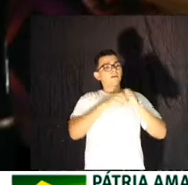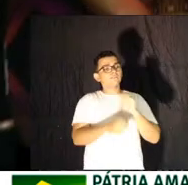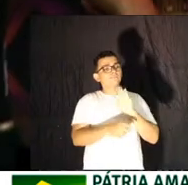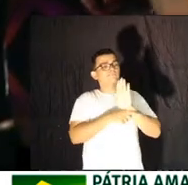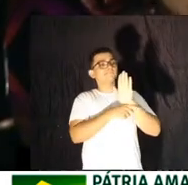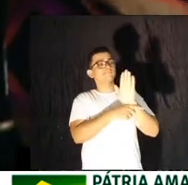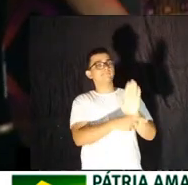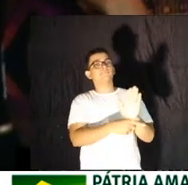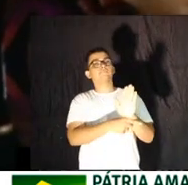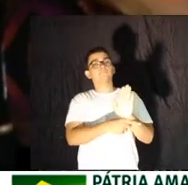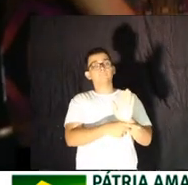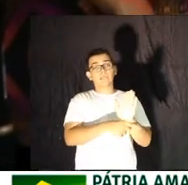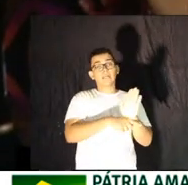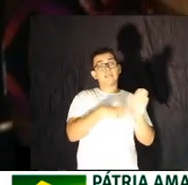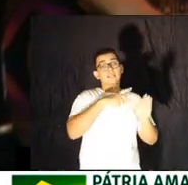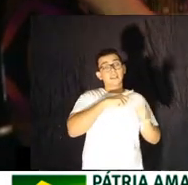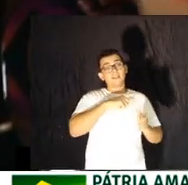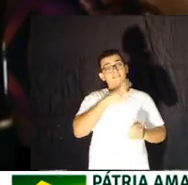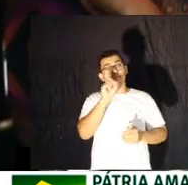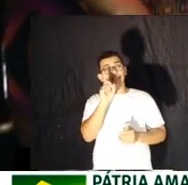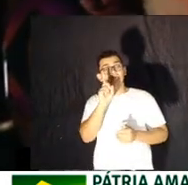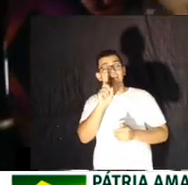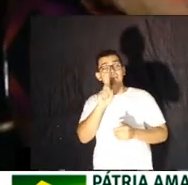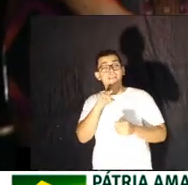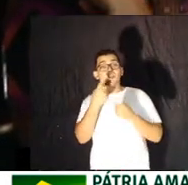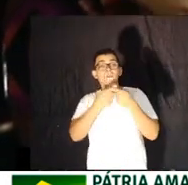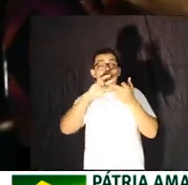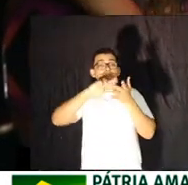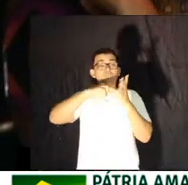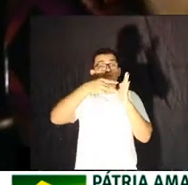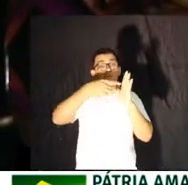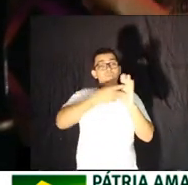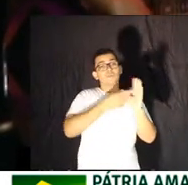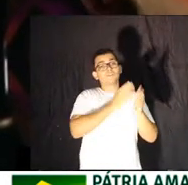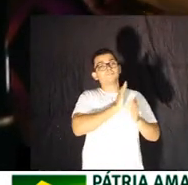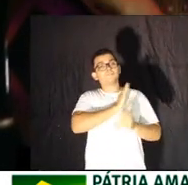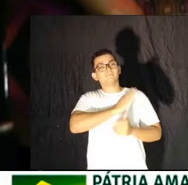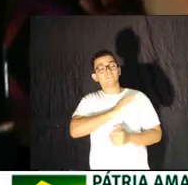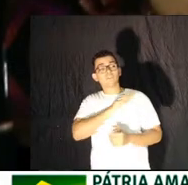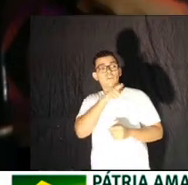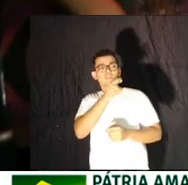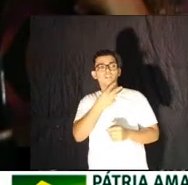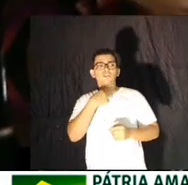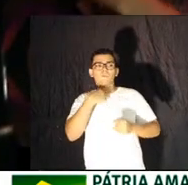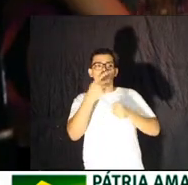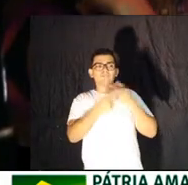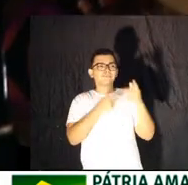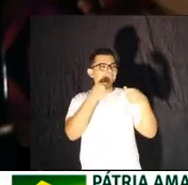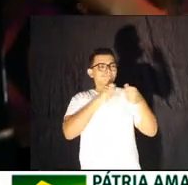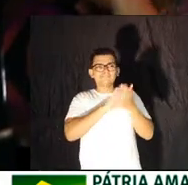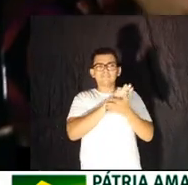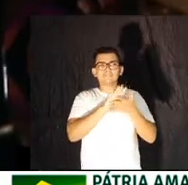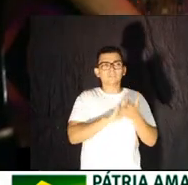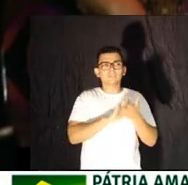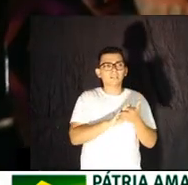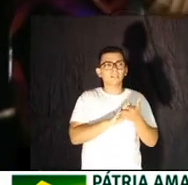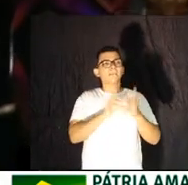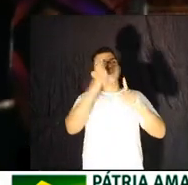Tem que ser assim, seu meu coração. Não diga não precisa.